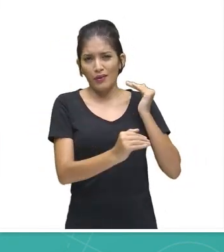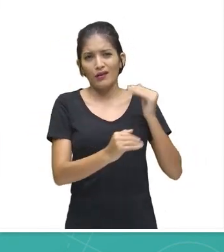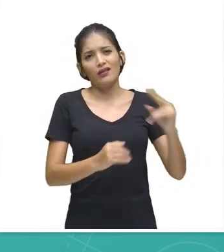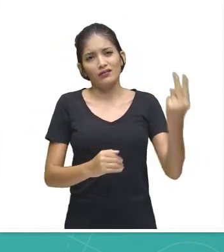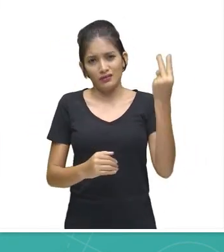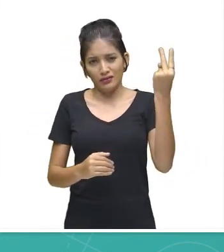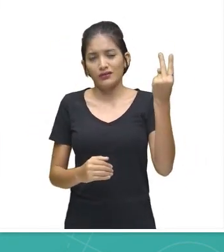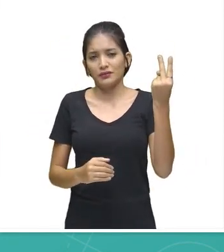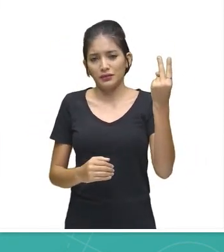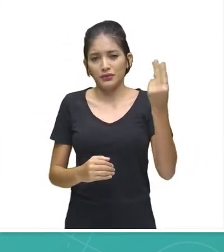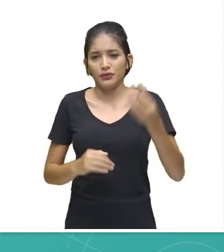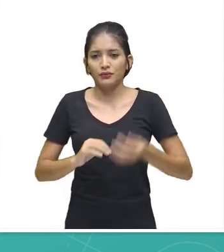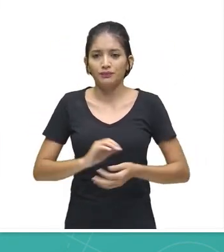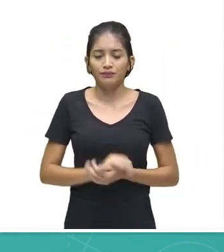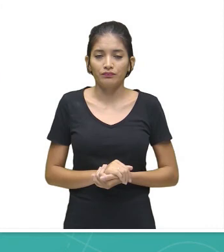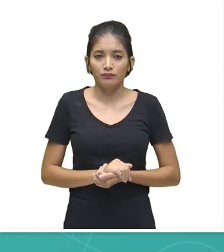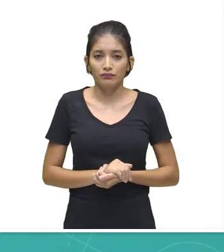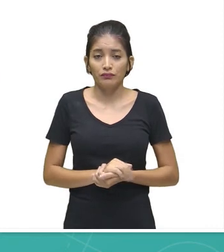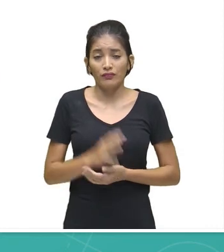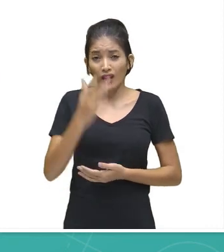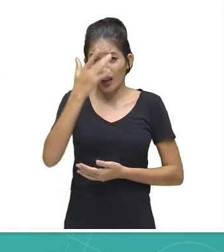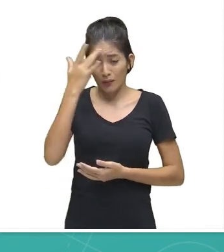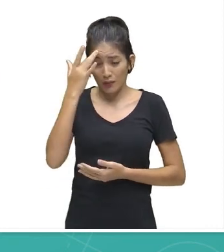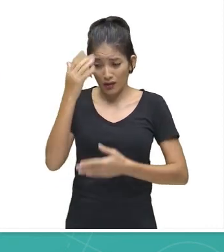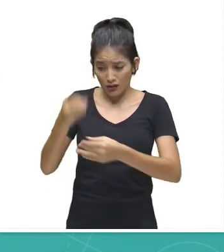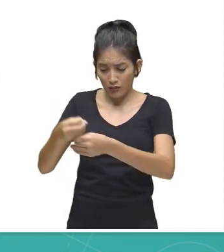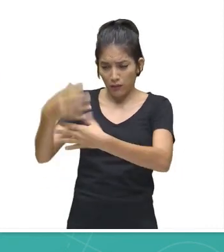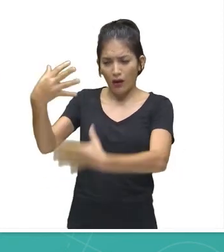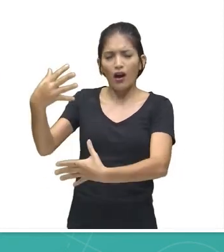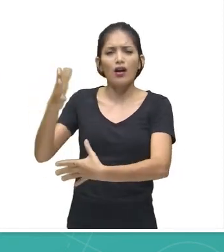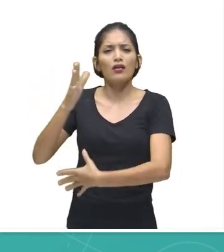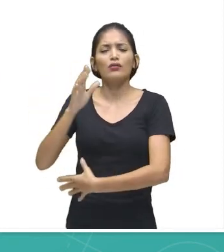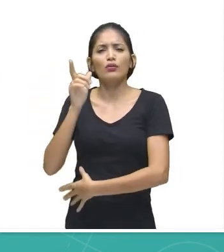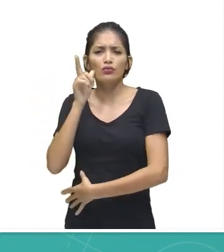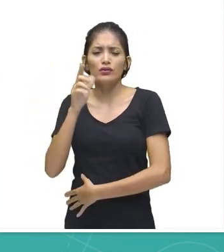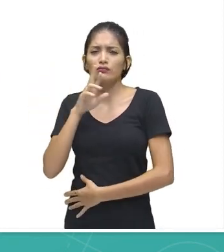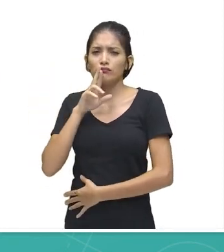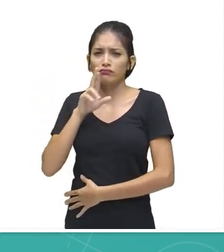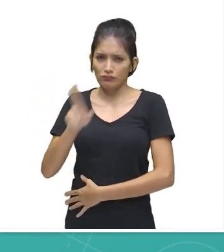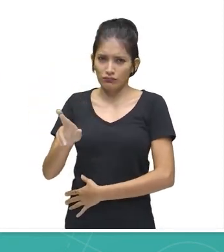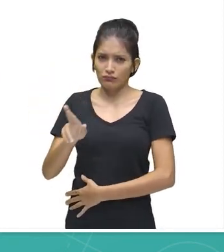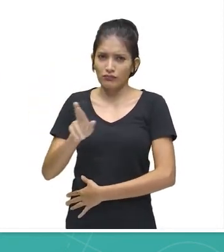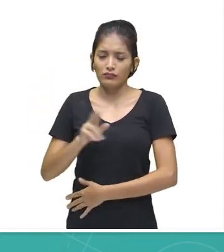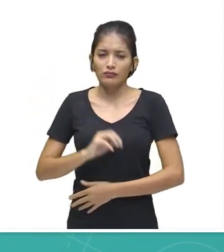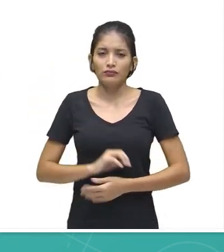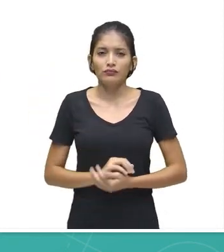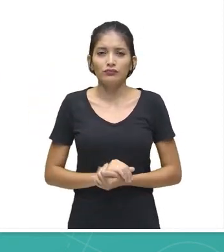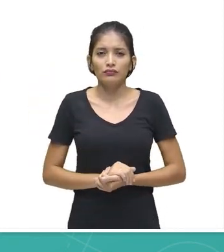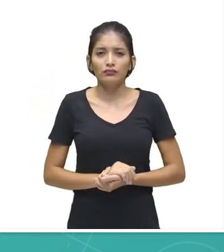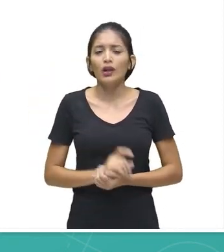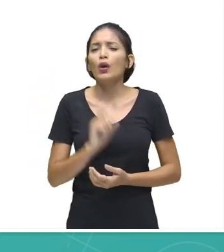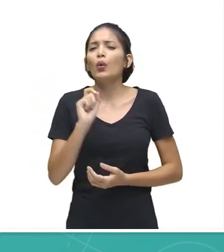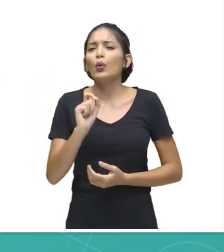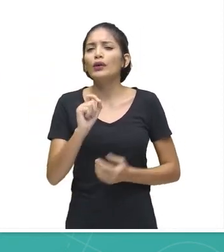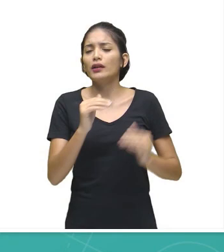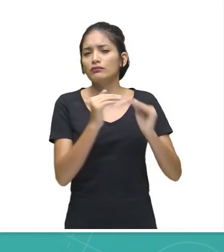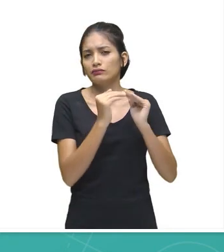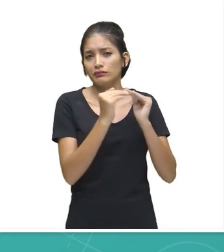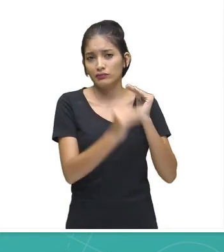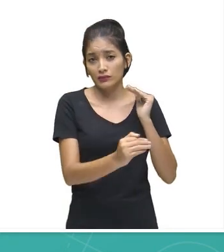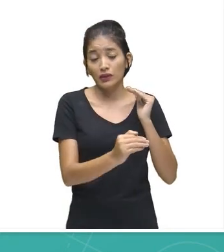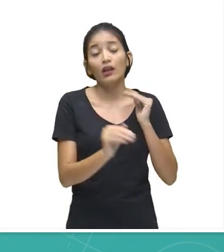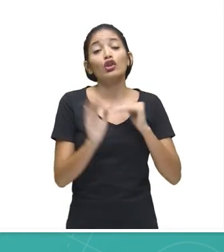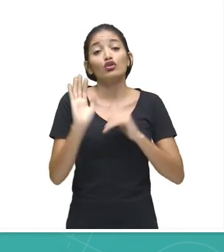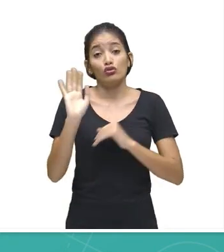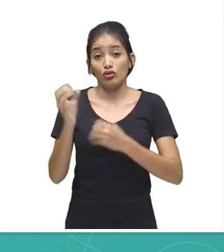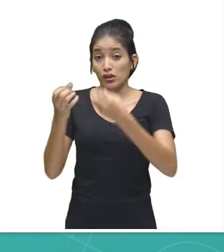contravalores? Alguém aí no chat conseguiu responder? O que são contravalores? O que eu disse